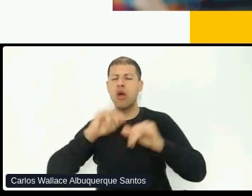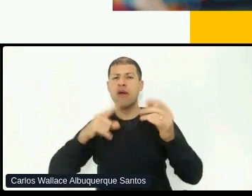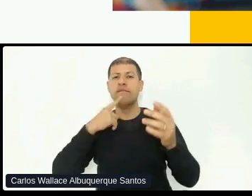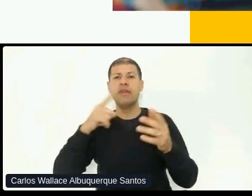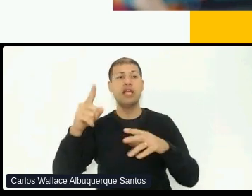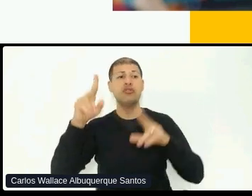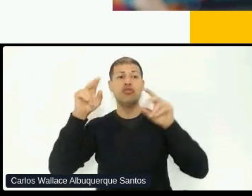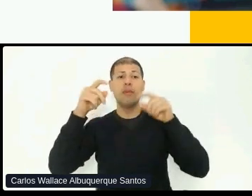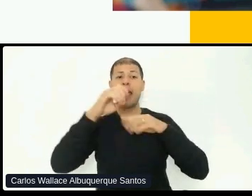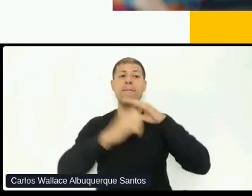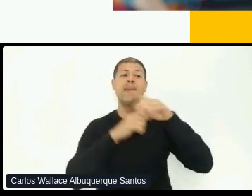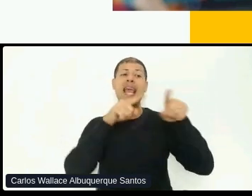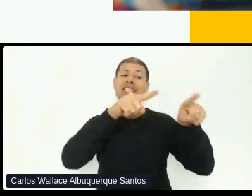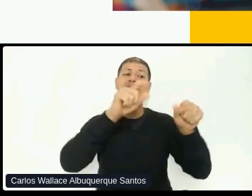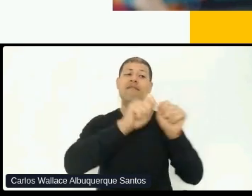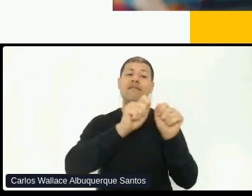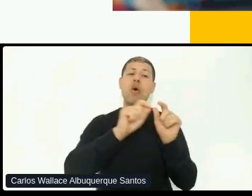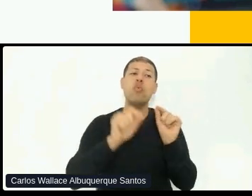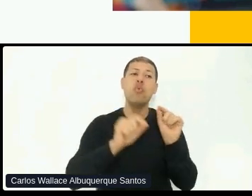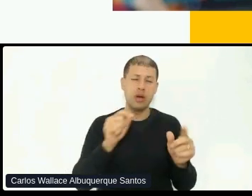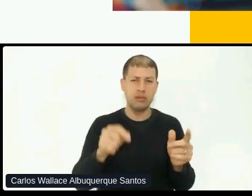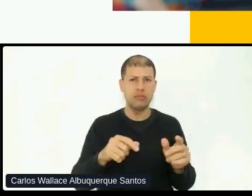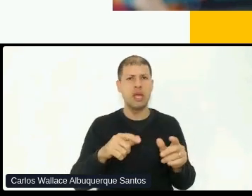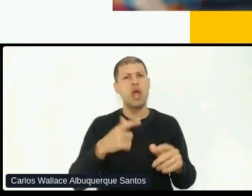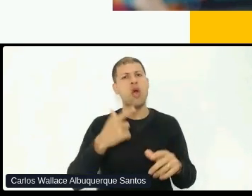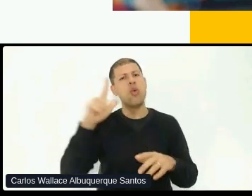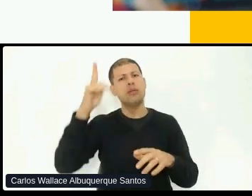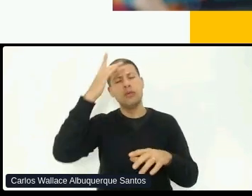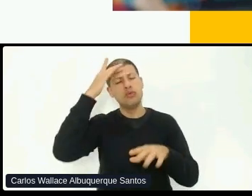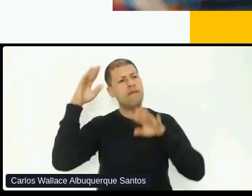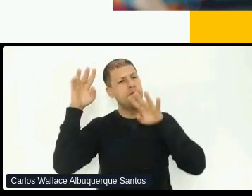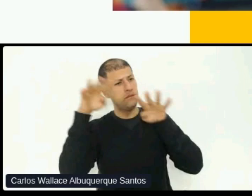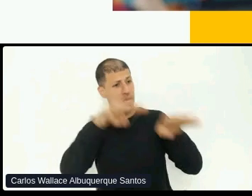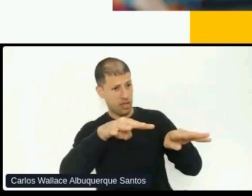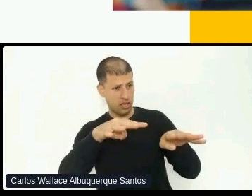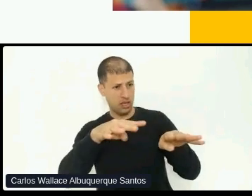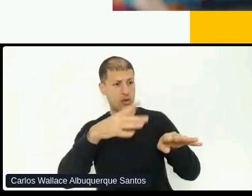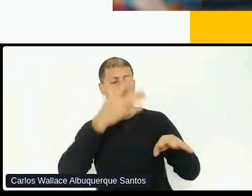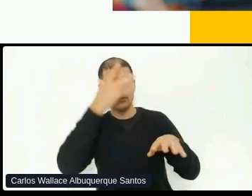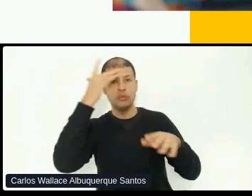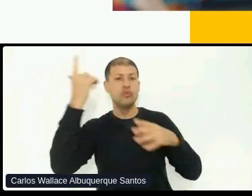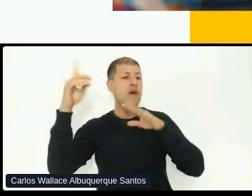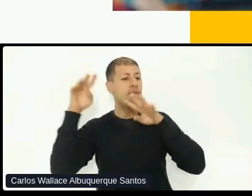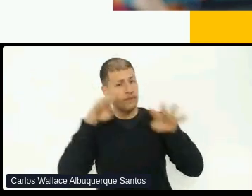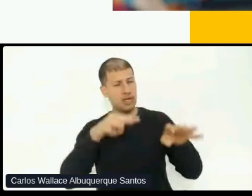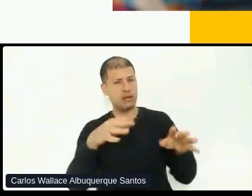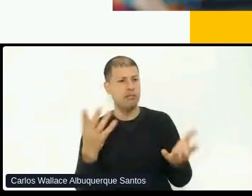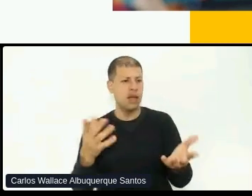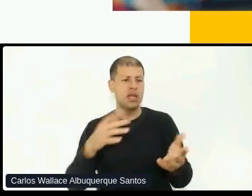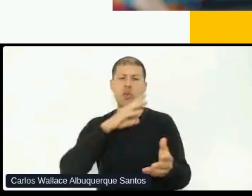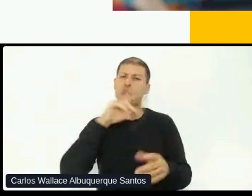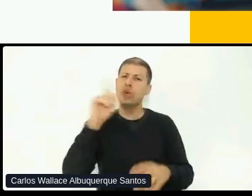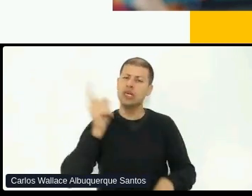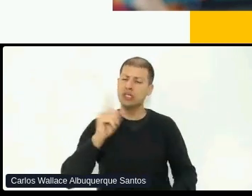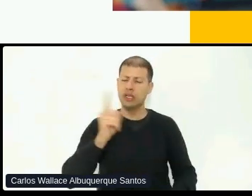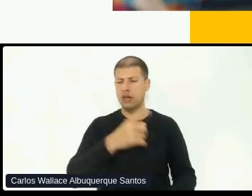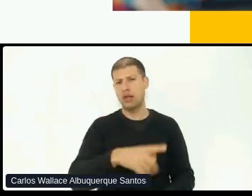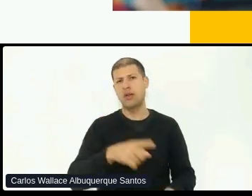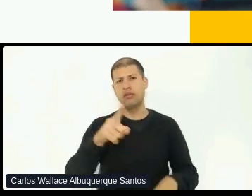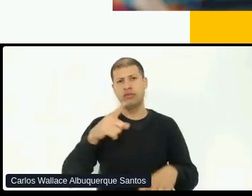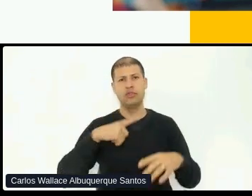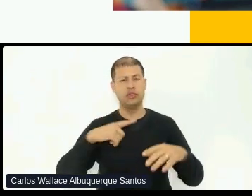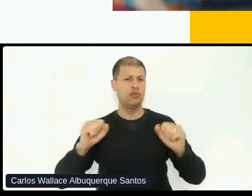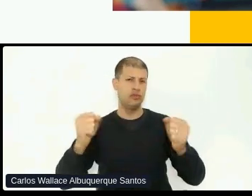melhor porque são outros vendo você, então está visível para outras pessoas, mas não é ruim você fazer marketing das suas